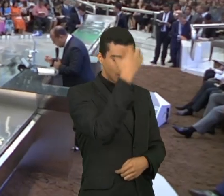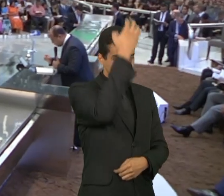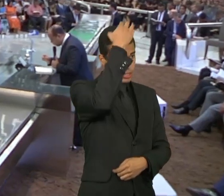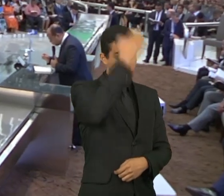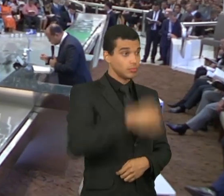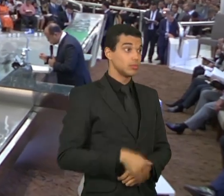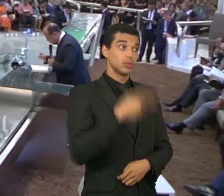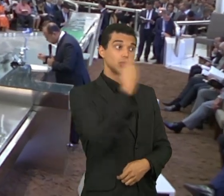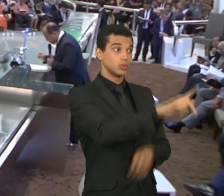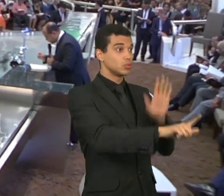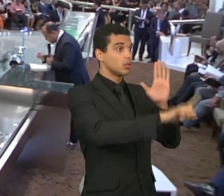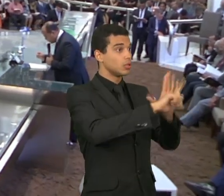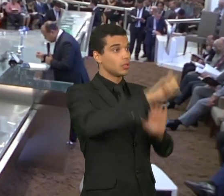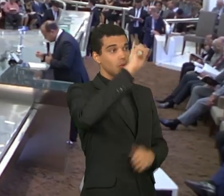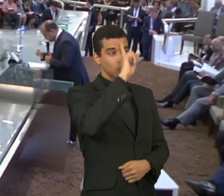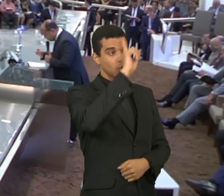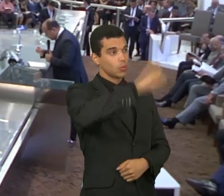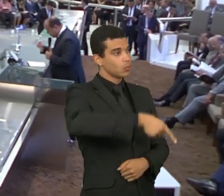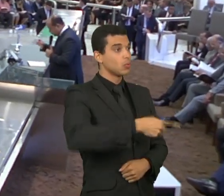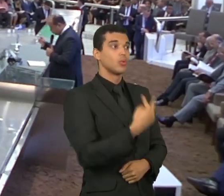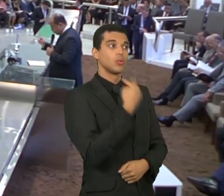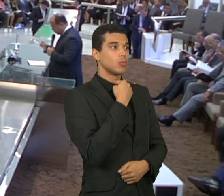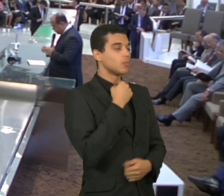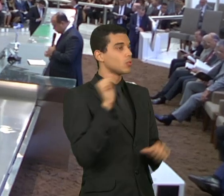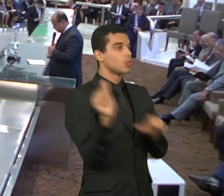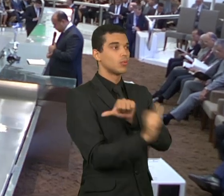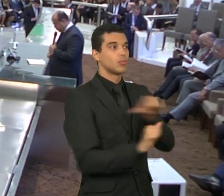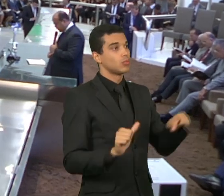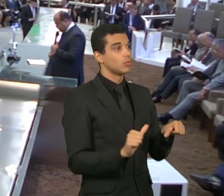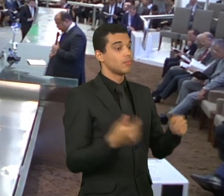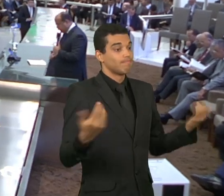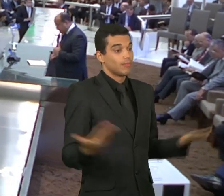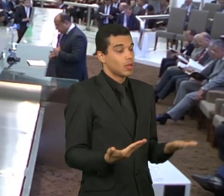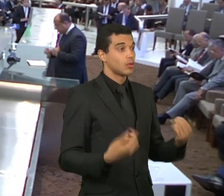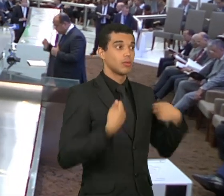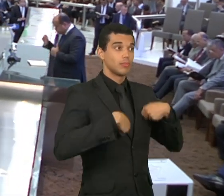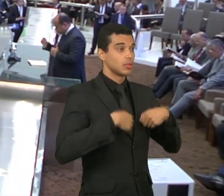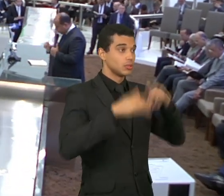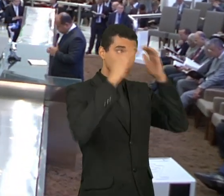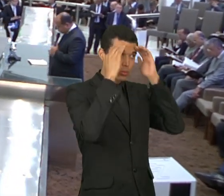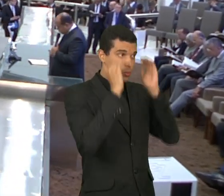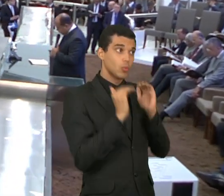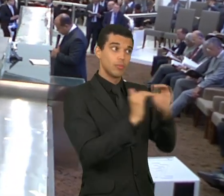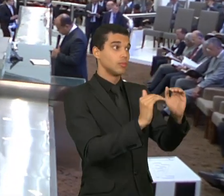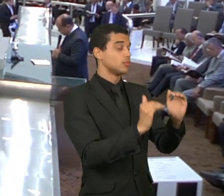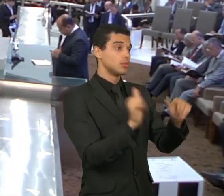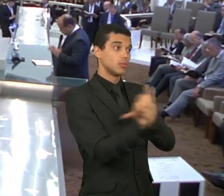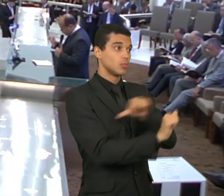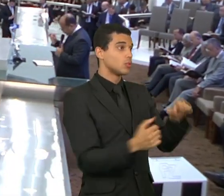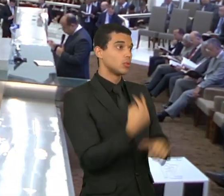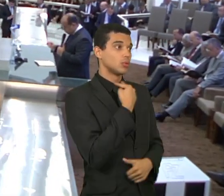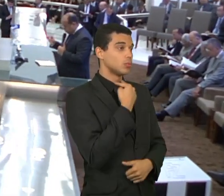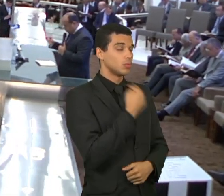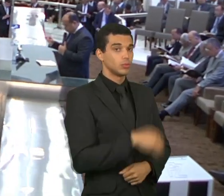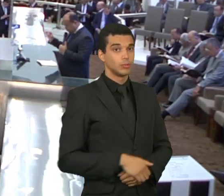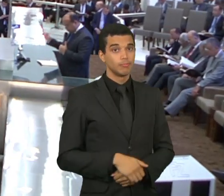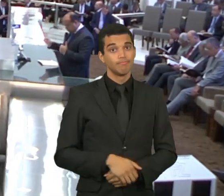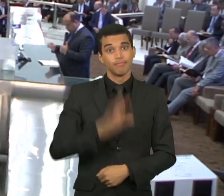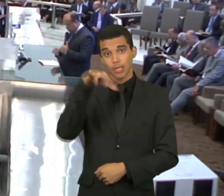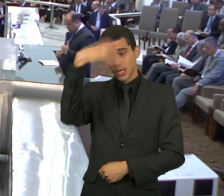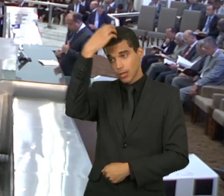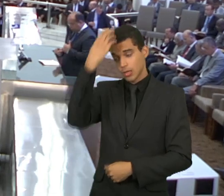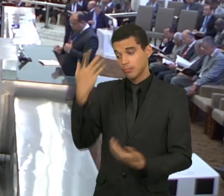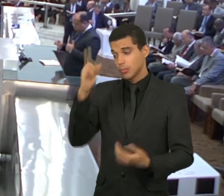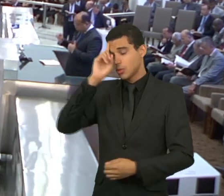dos medos e dos persas, que nenhum edito ou ordenança que o rei determine se pode mudar. Então o rei ordenou que